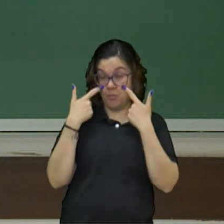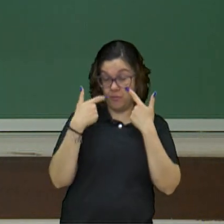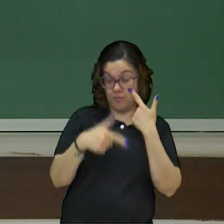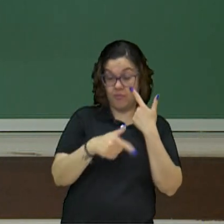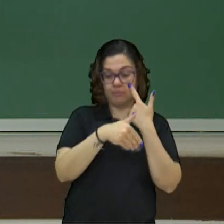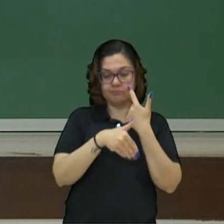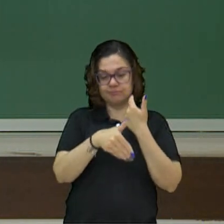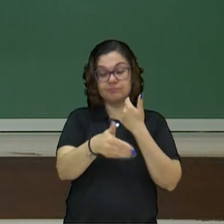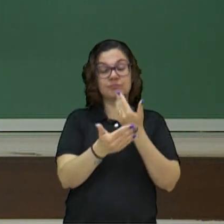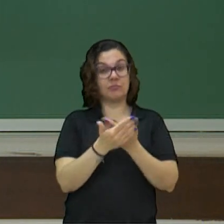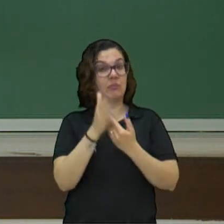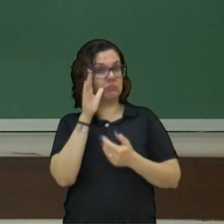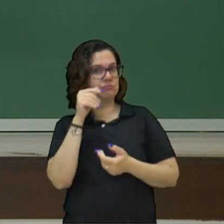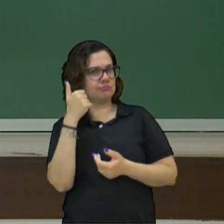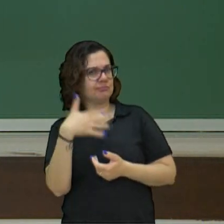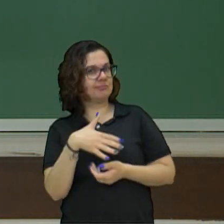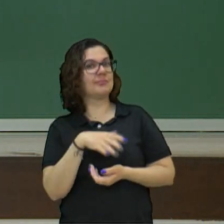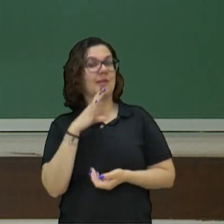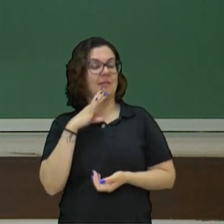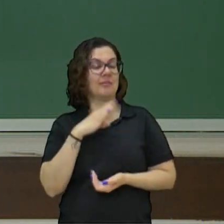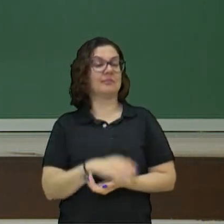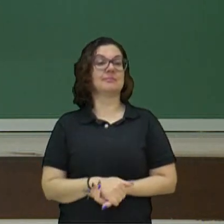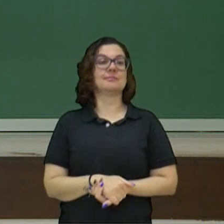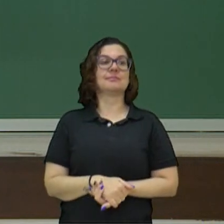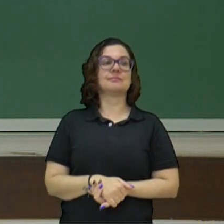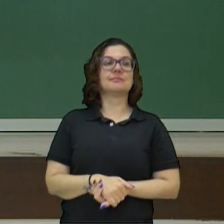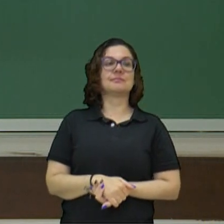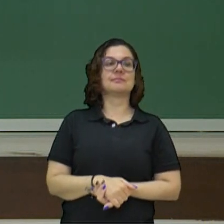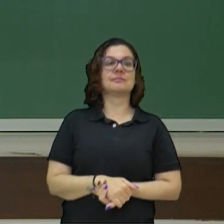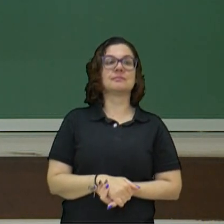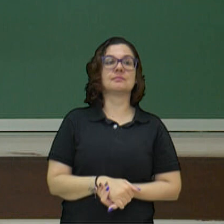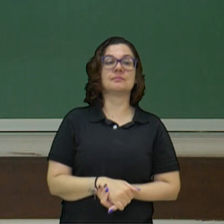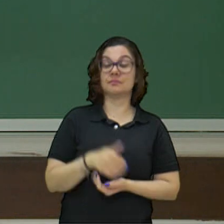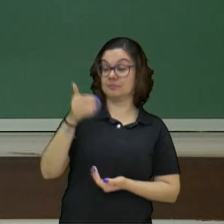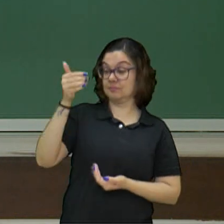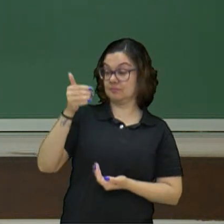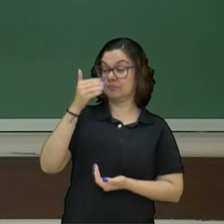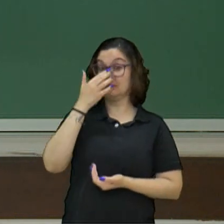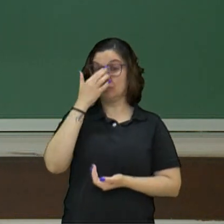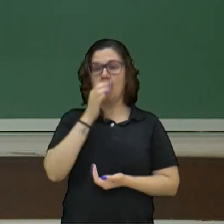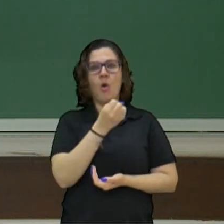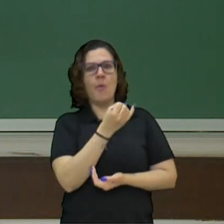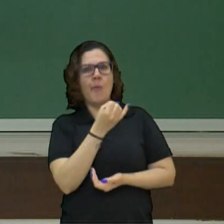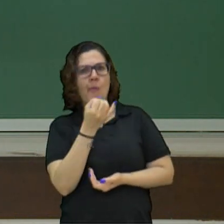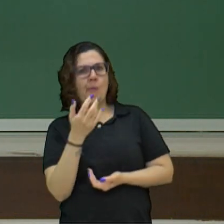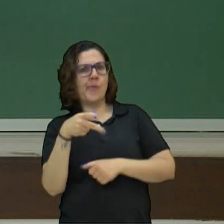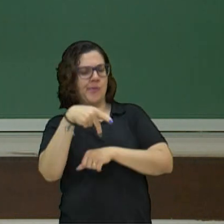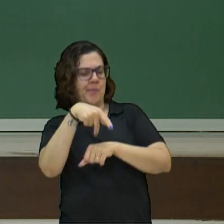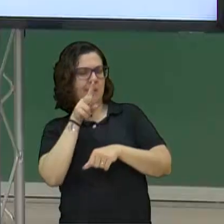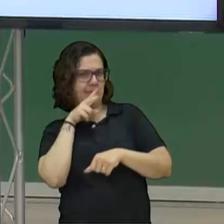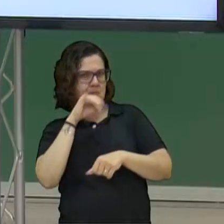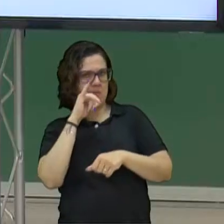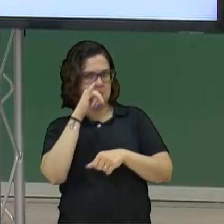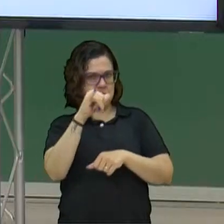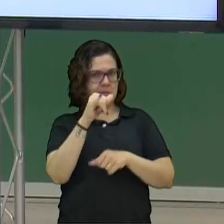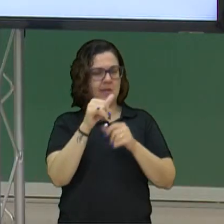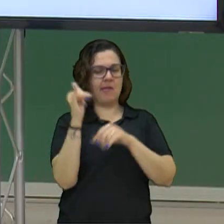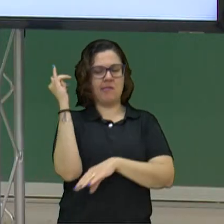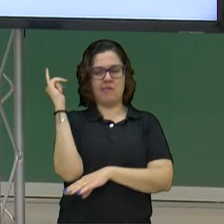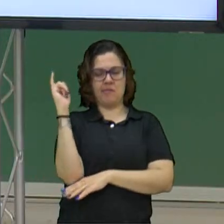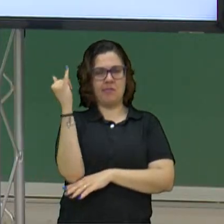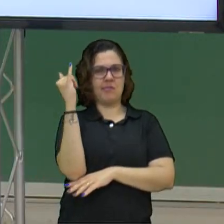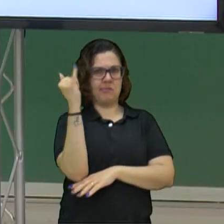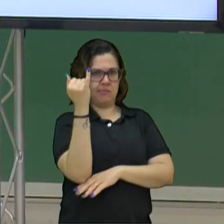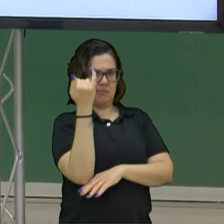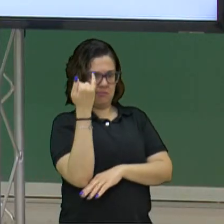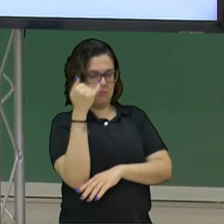durante a nossa aula e sobre isso e vamos lá e os outros países aqueles conjuntos de ilhas que nós vemos